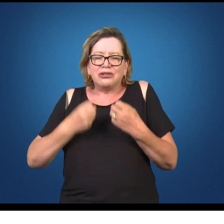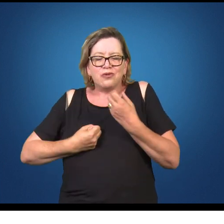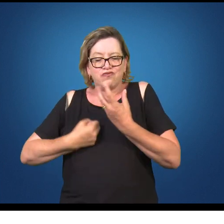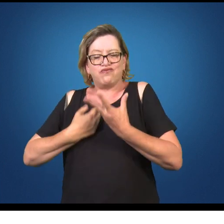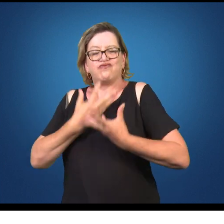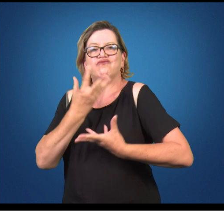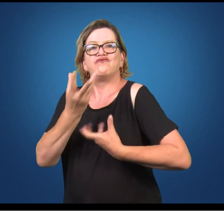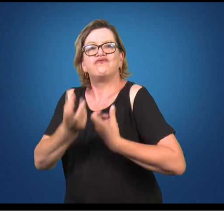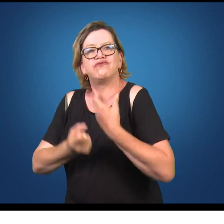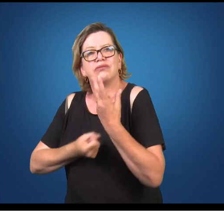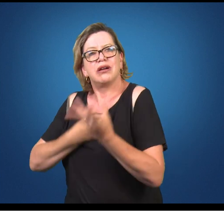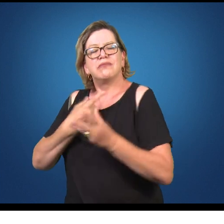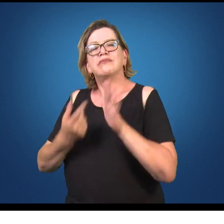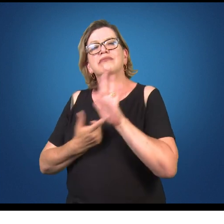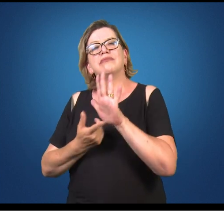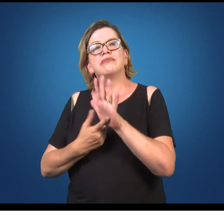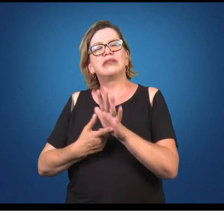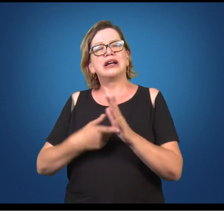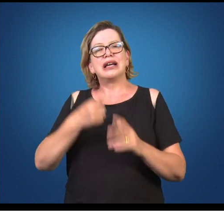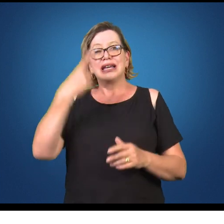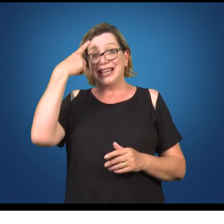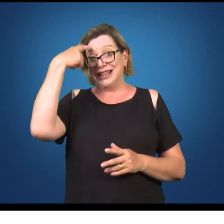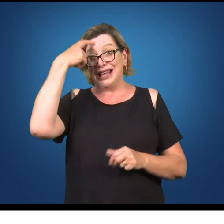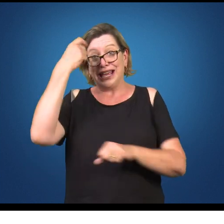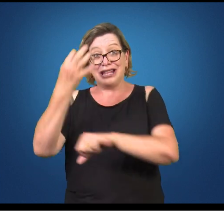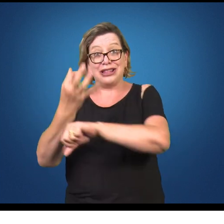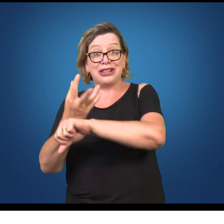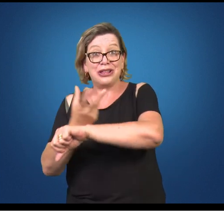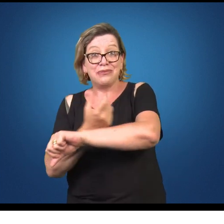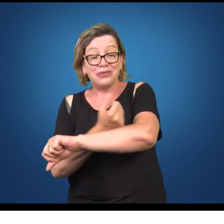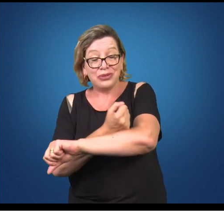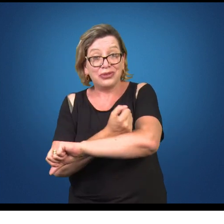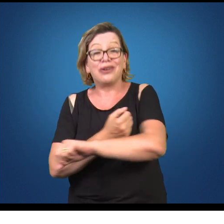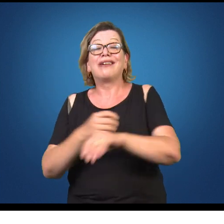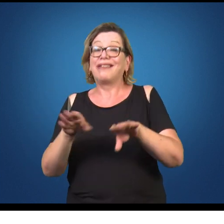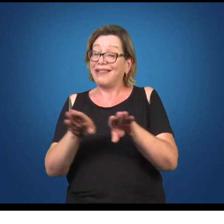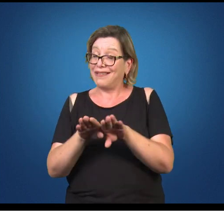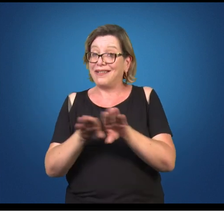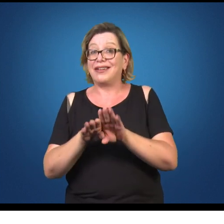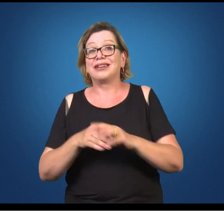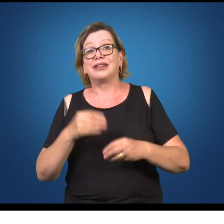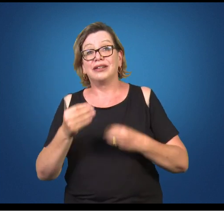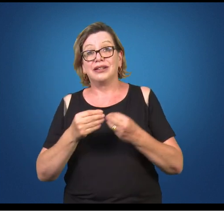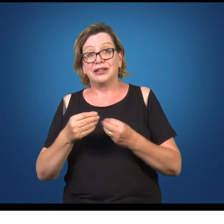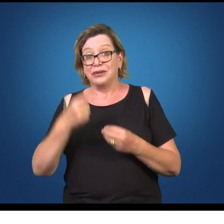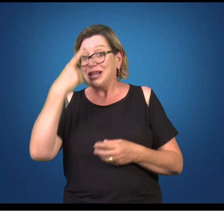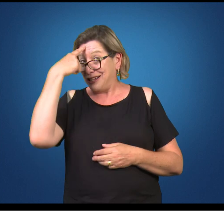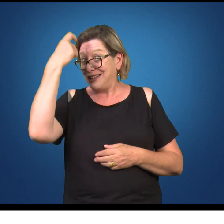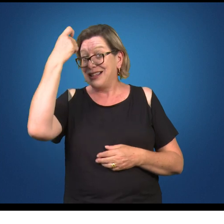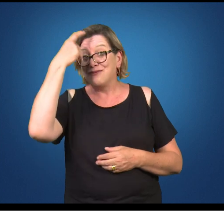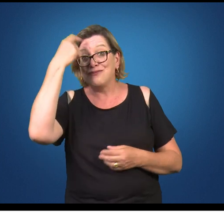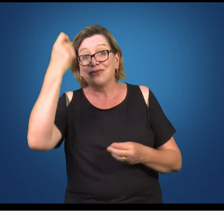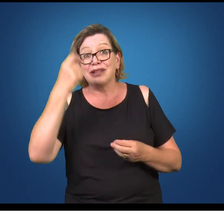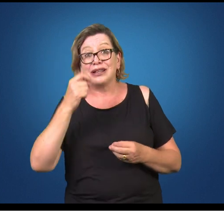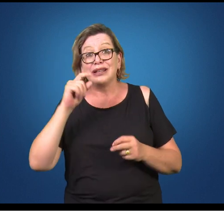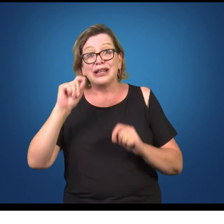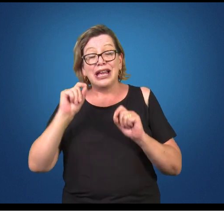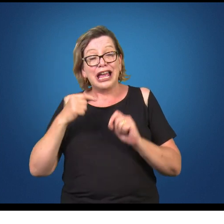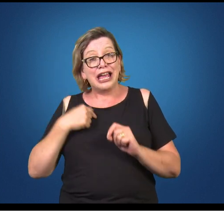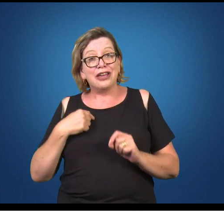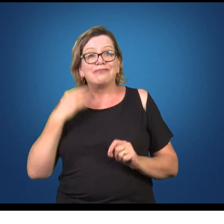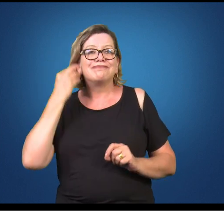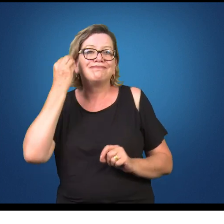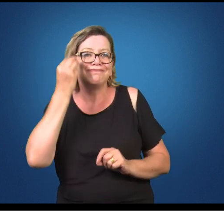a me expressar, minhas ideias, minhas emoções, não só emoções, as ideias também. Sim, sim, né? Pela arte. Então, eu